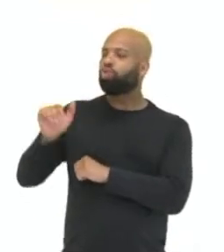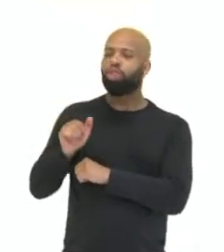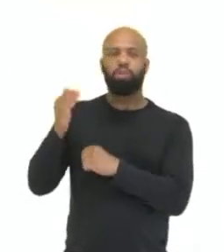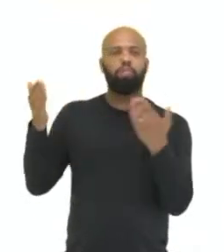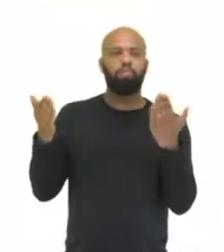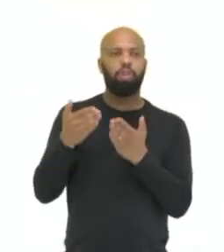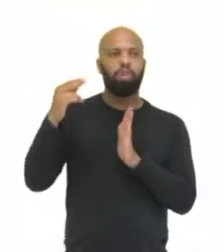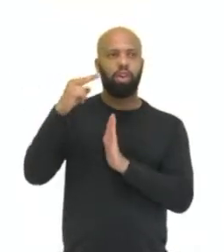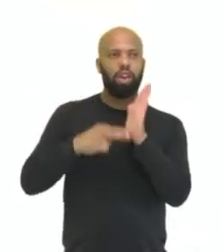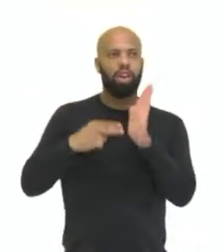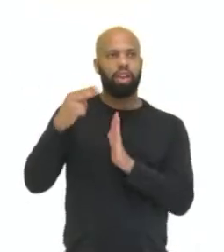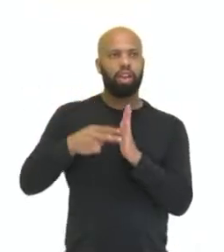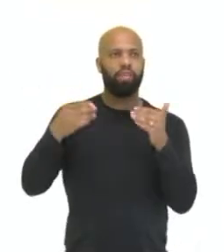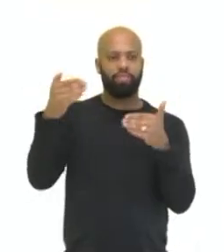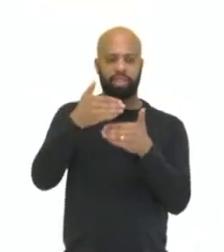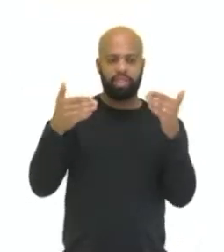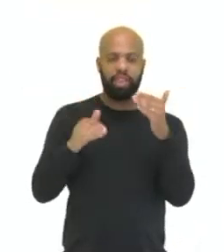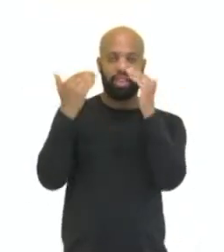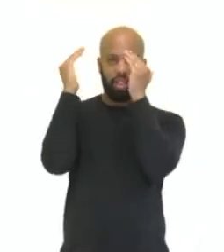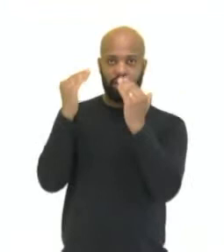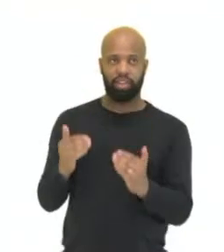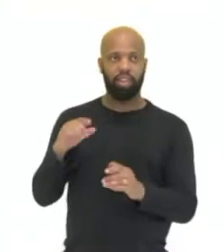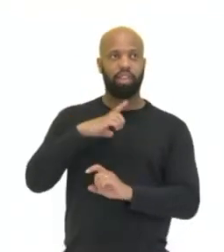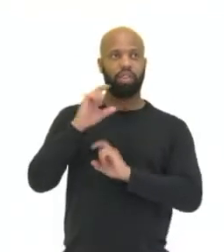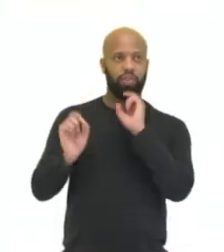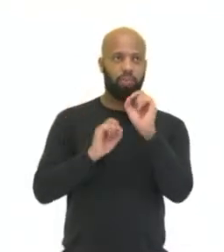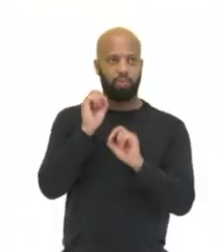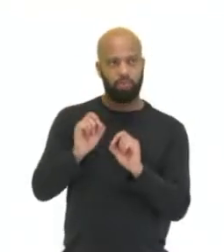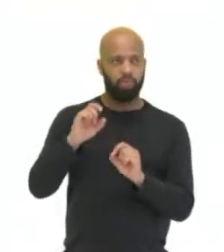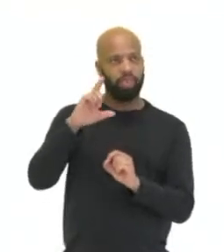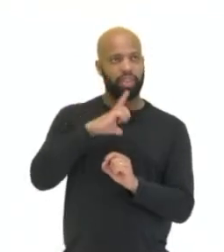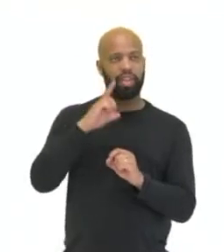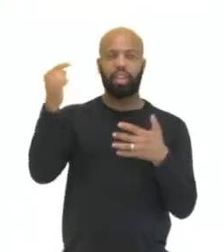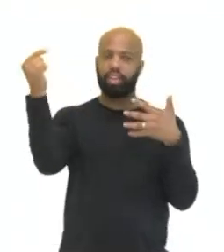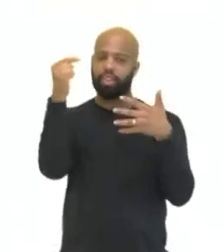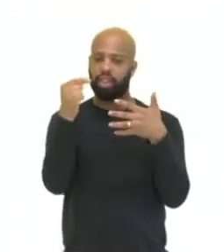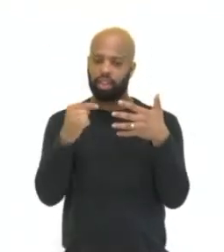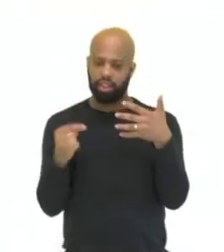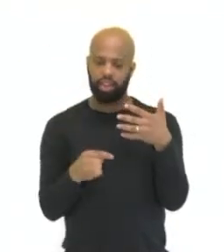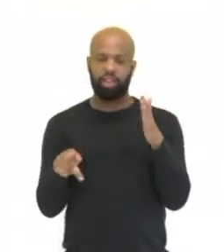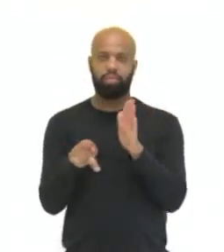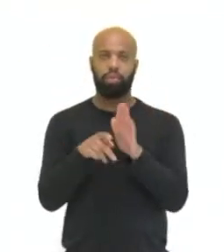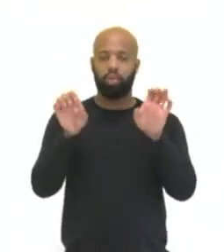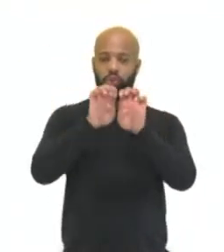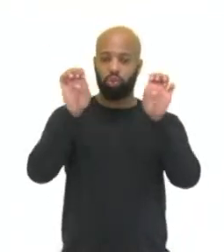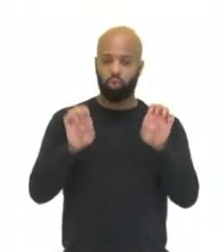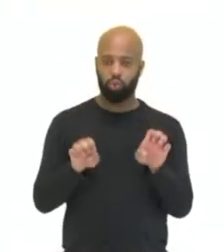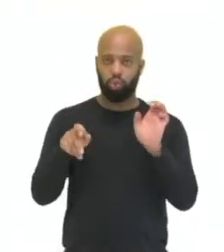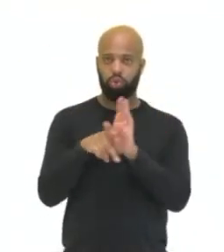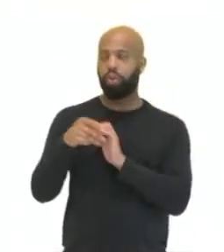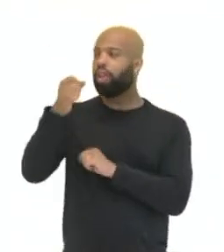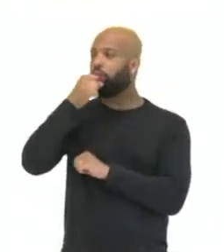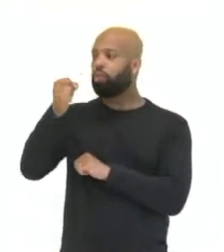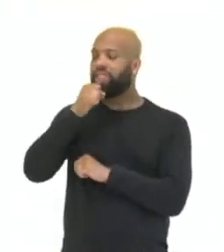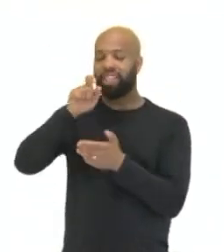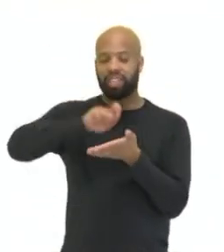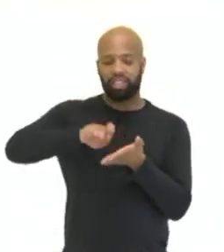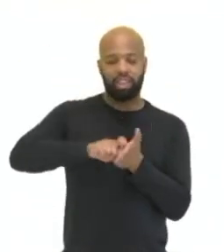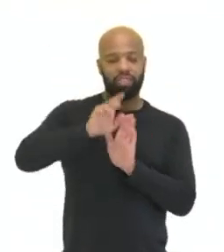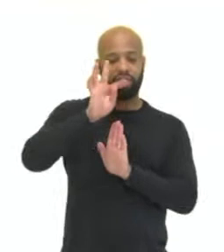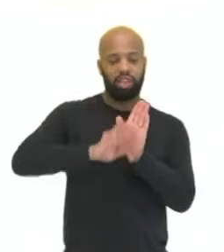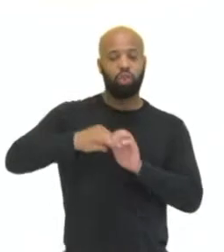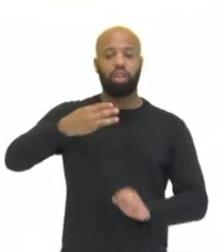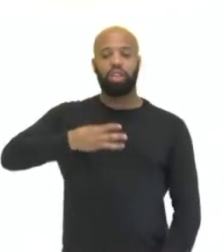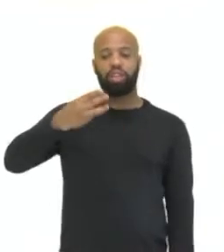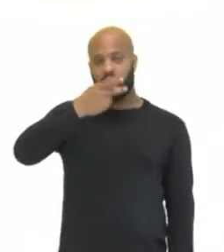os slides para a gente analisar. Então nesse slide a gente tem aqui quais são os elementos composicionais, né? Os textos são escritos em terceira pessoa,